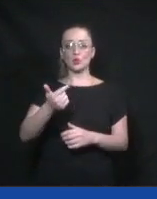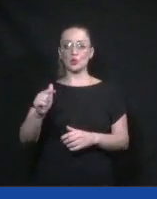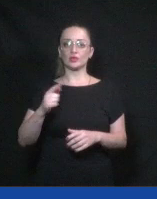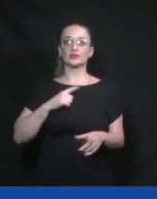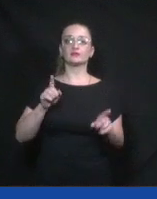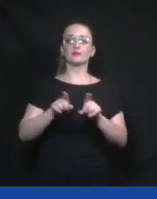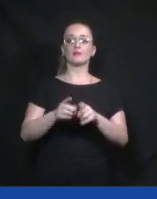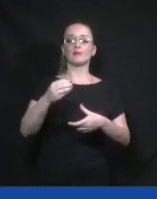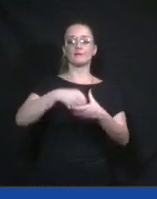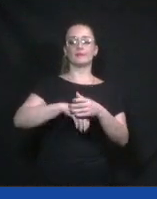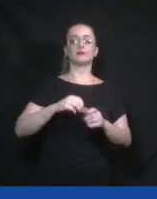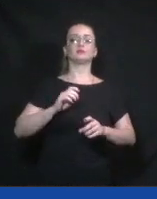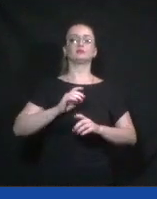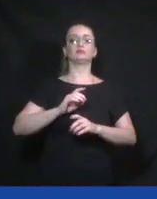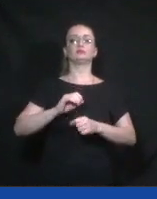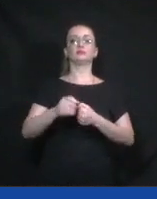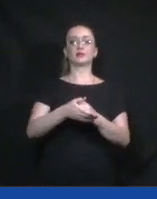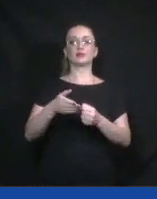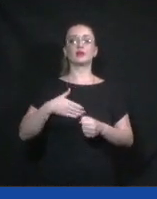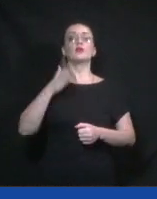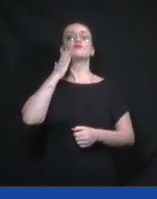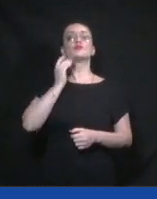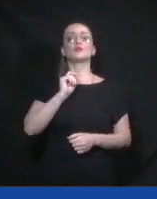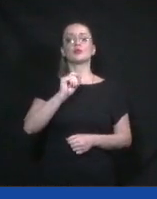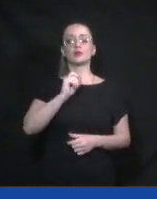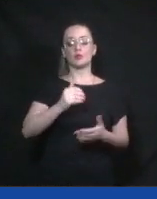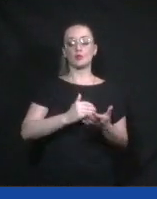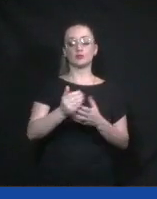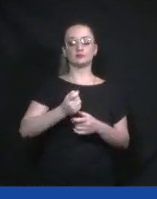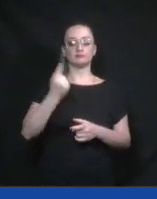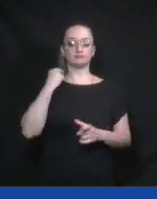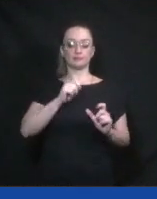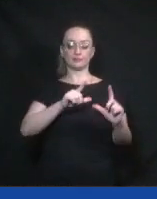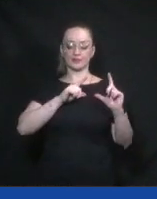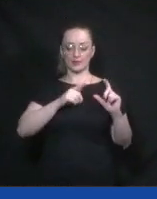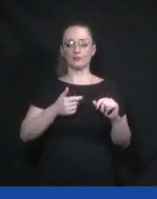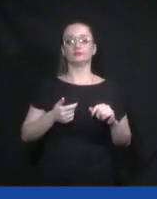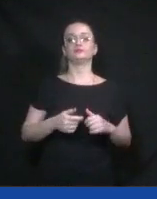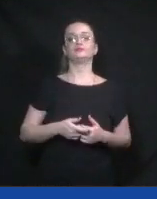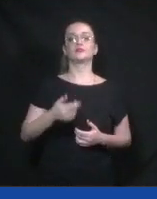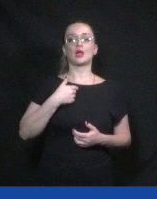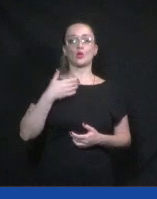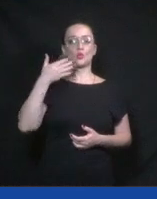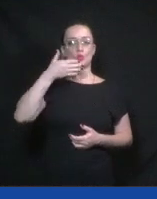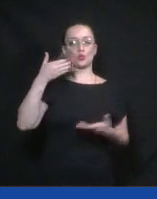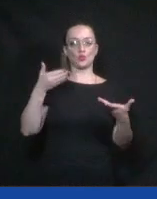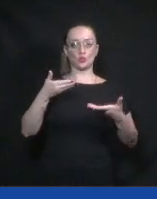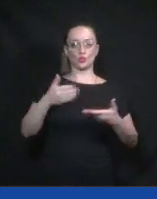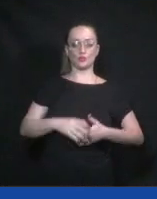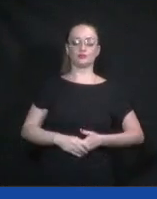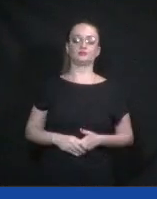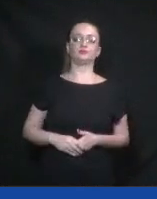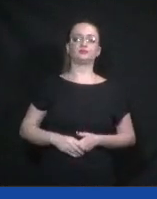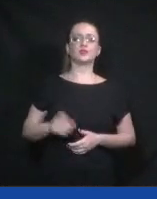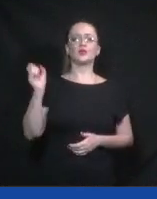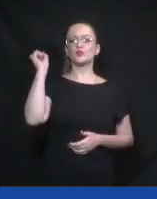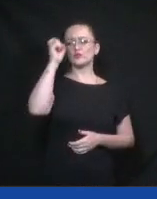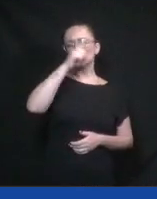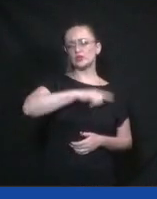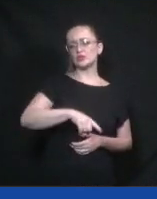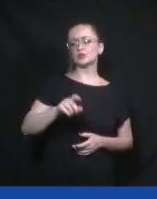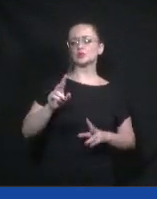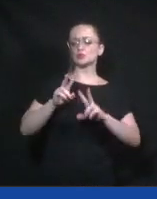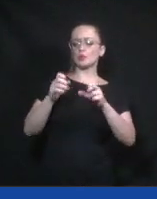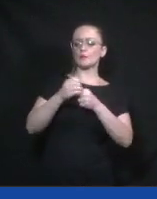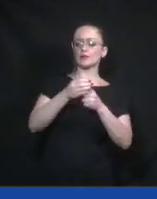compõem a democracia e eu sei que esse surgiu o pai ao anterior e eu trago aqui e se destaca é muito difícil falar em